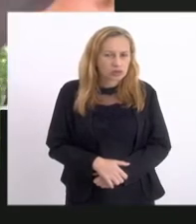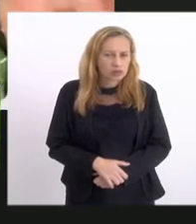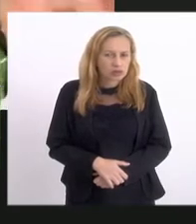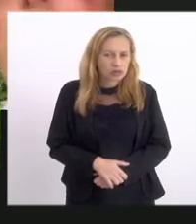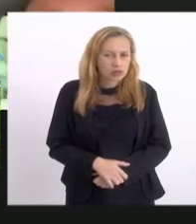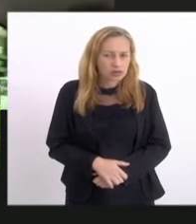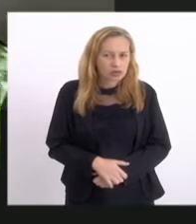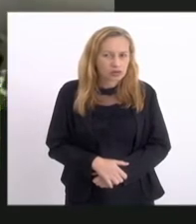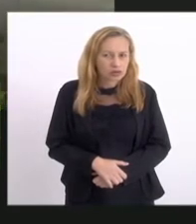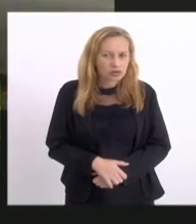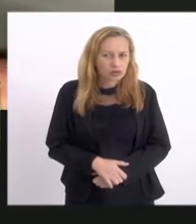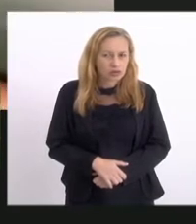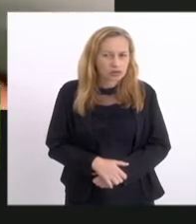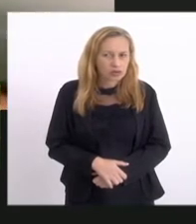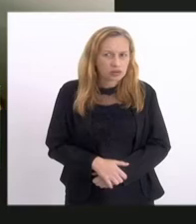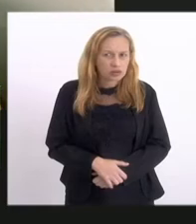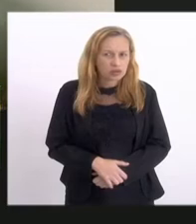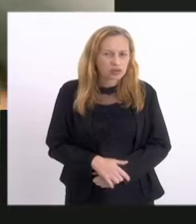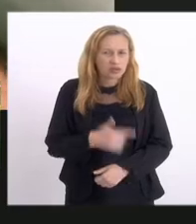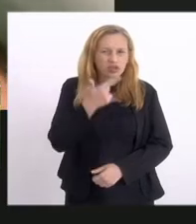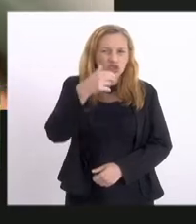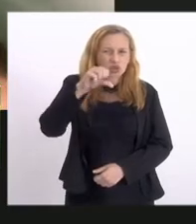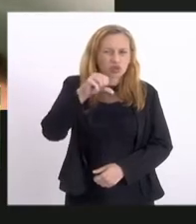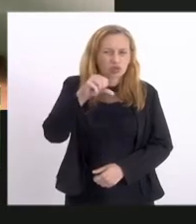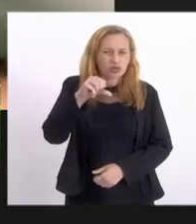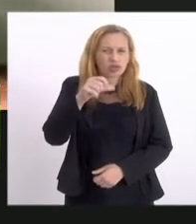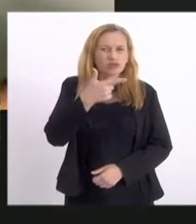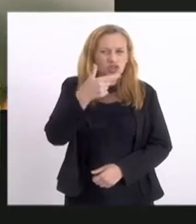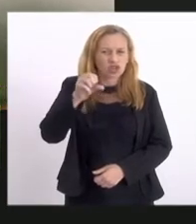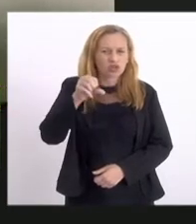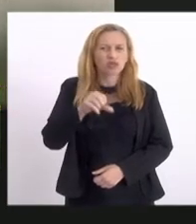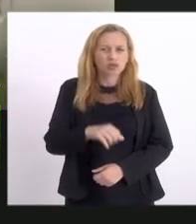São... Eu acho que 29, né?